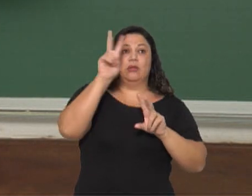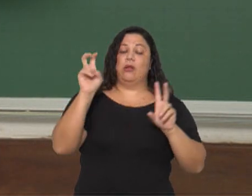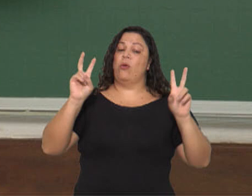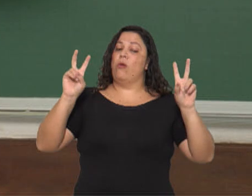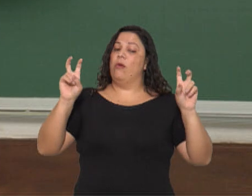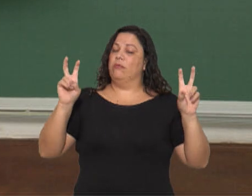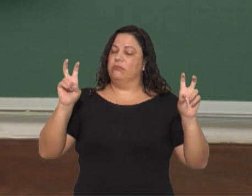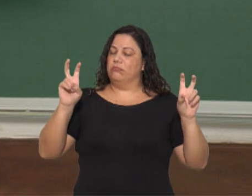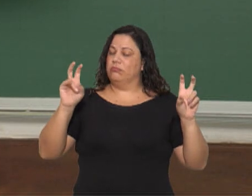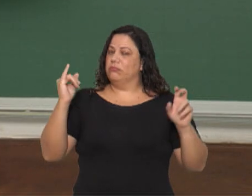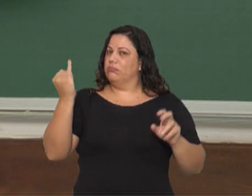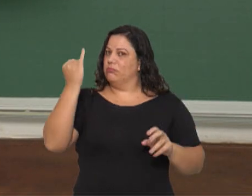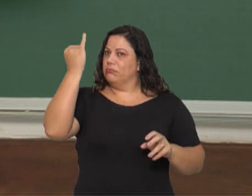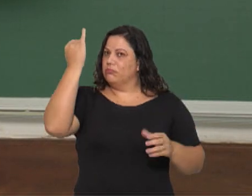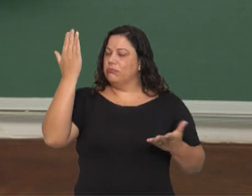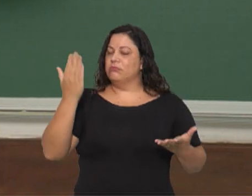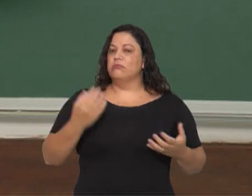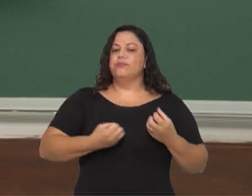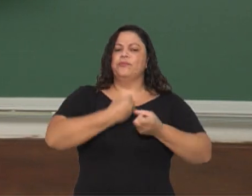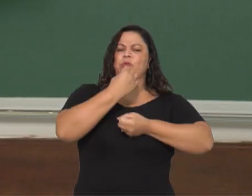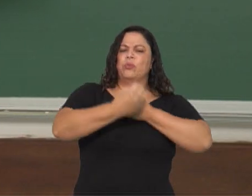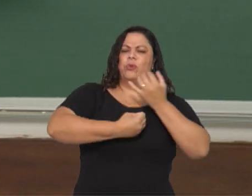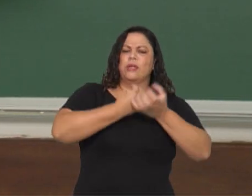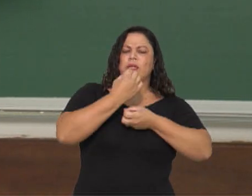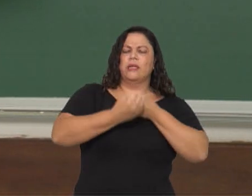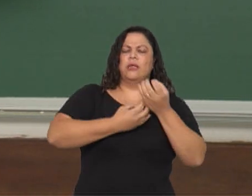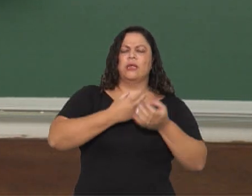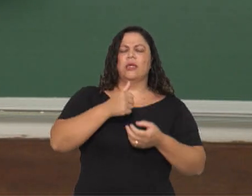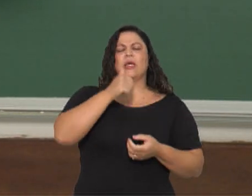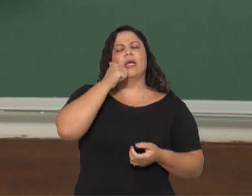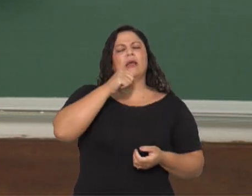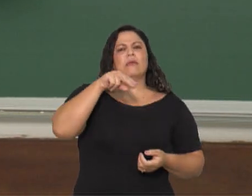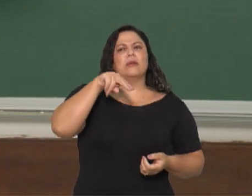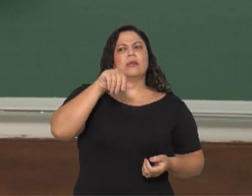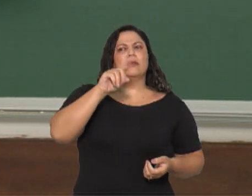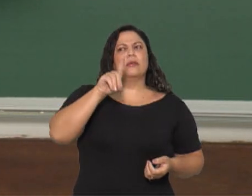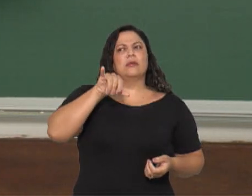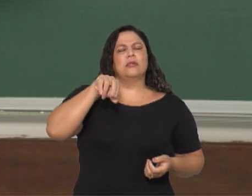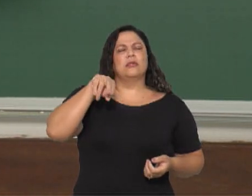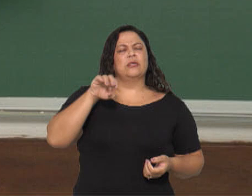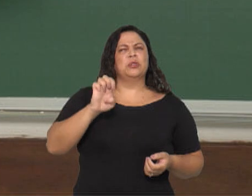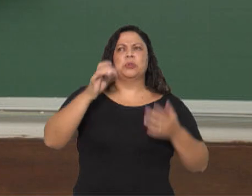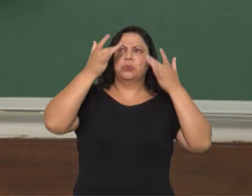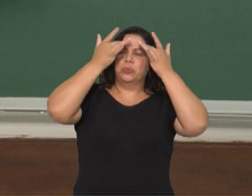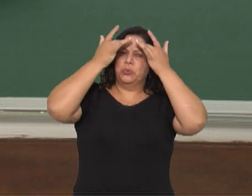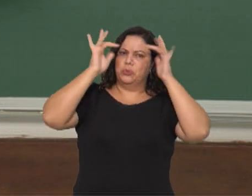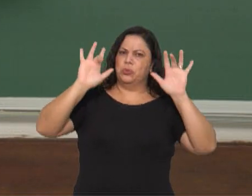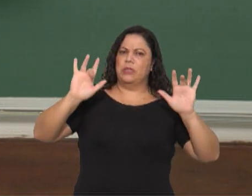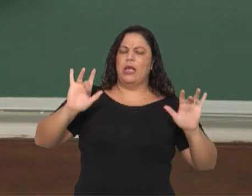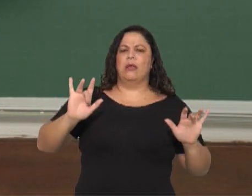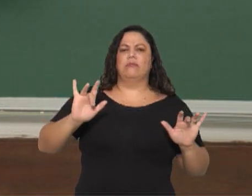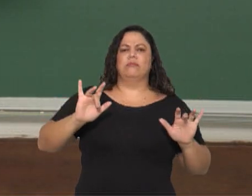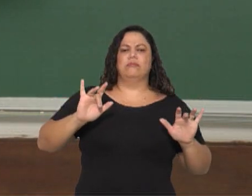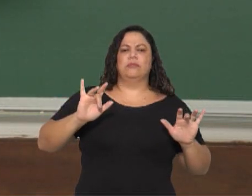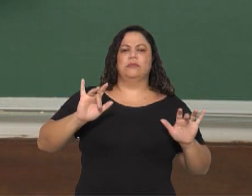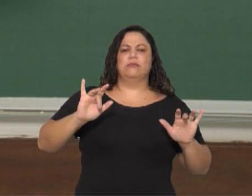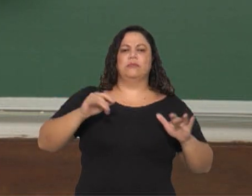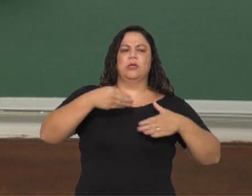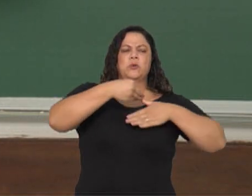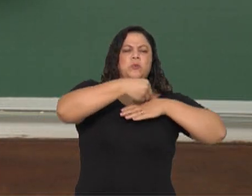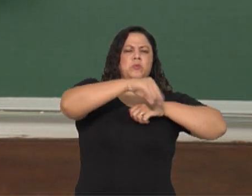importante. O poema da Nadine, não se sabe se foi produzido num livro específico, ele circulou muito, quase como um